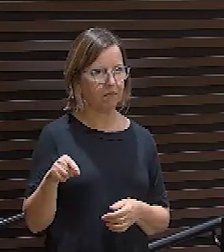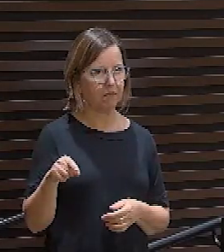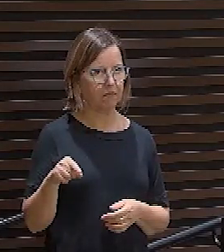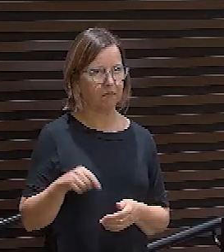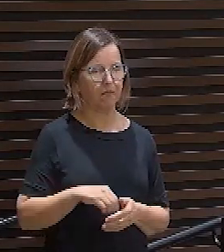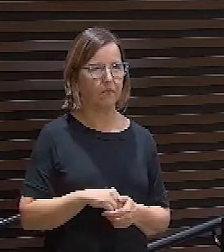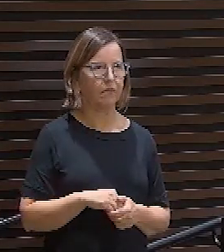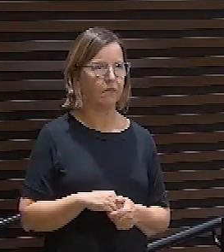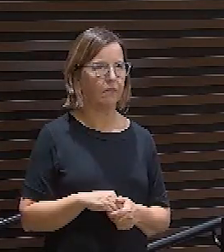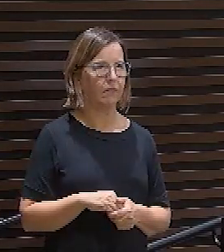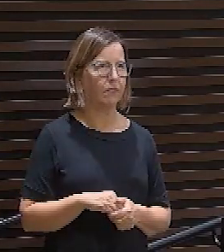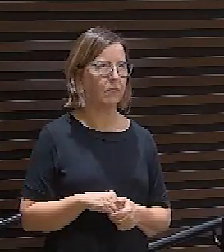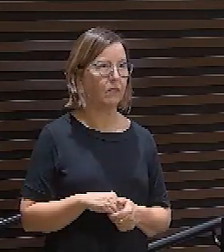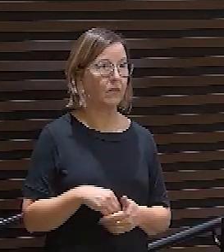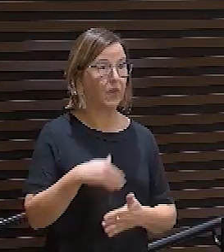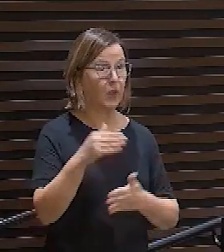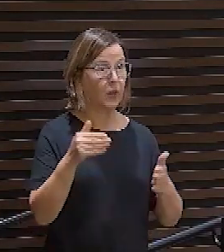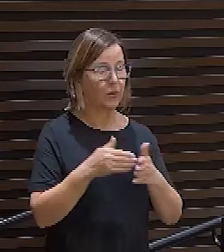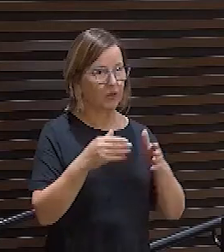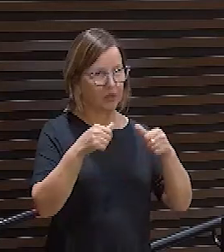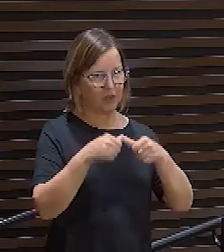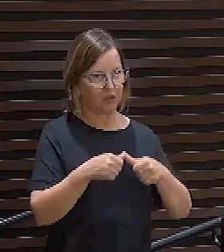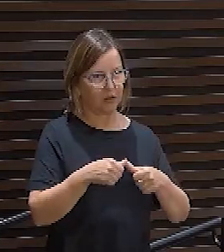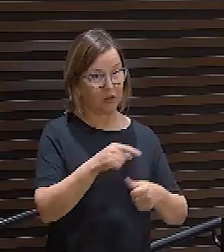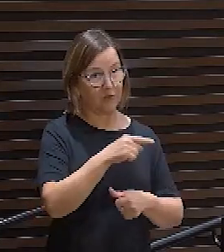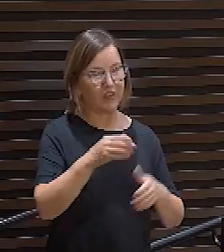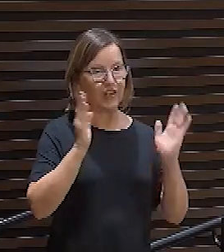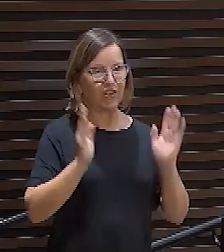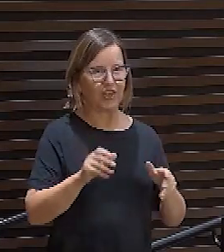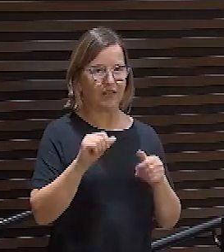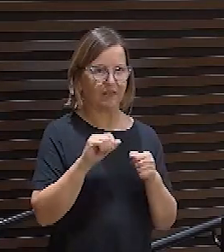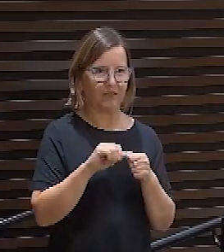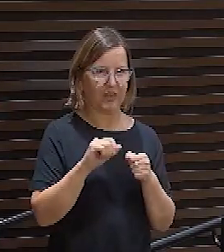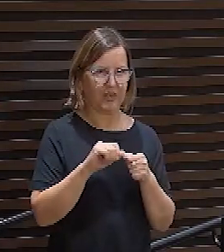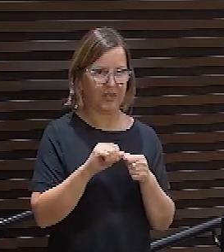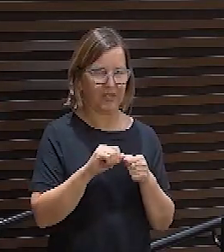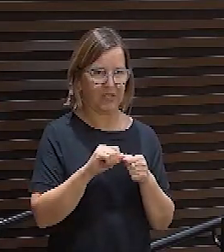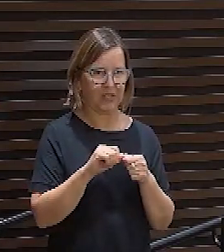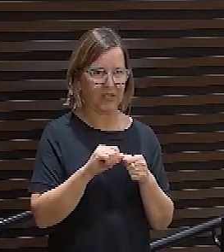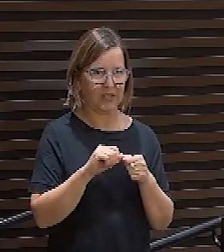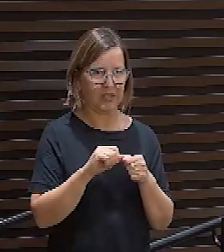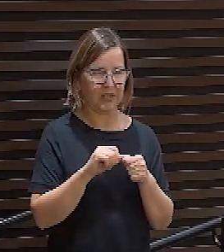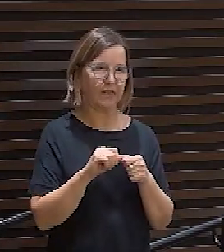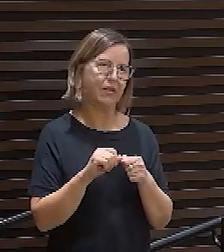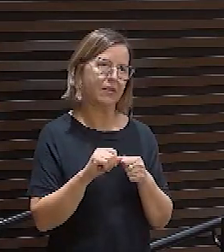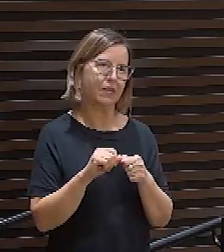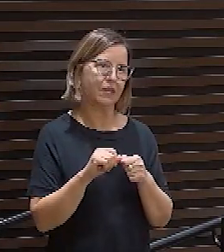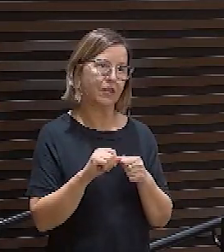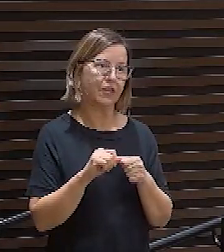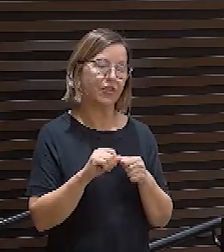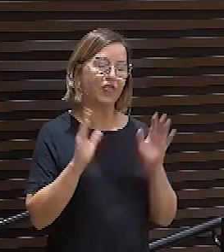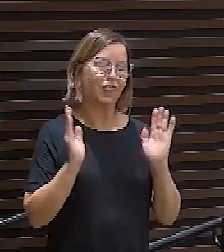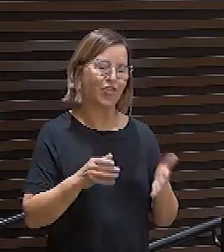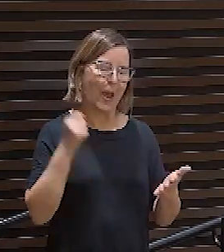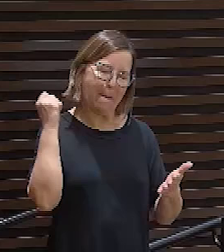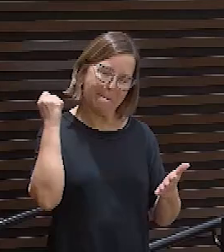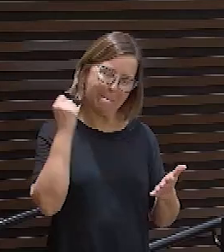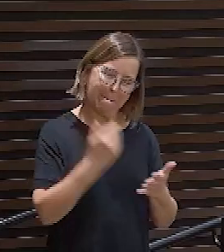E tudo isso que você já fez foi pago por ele na